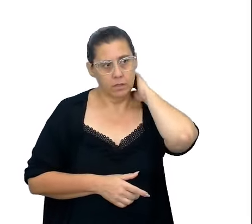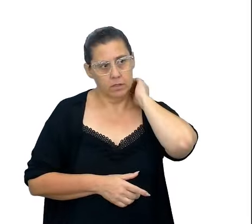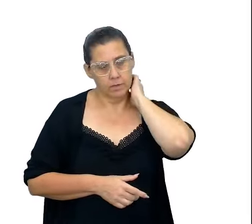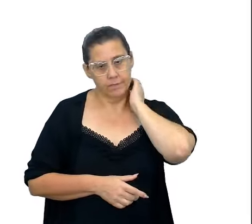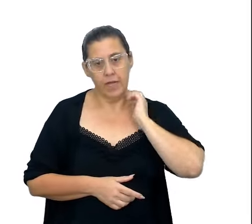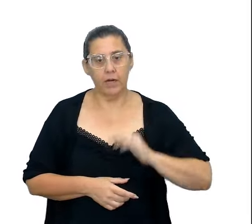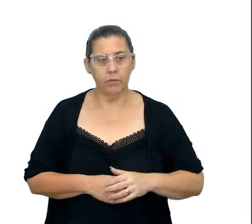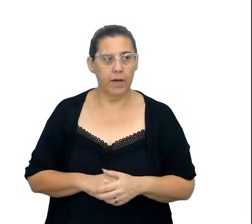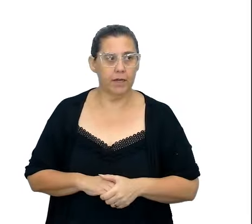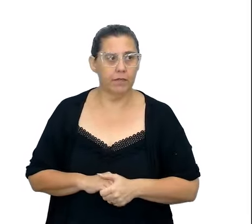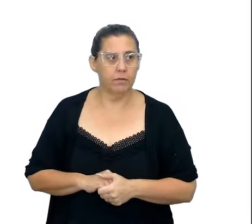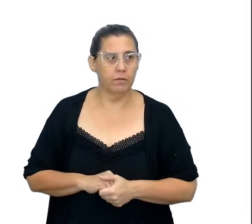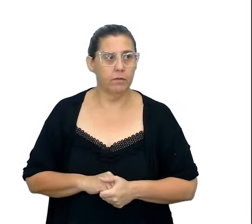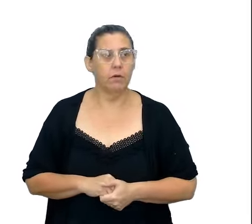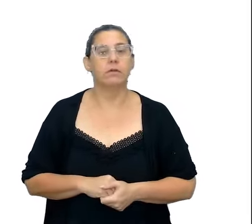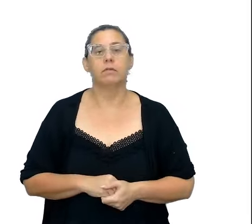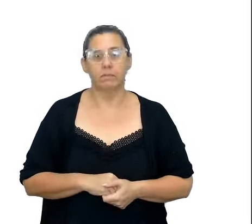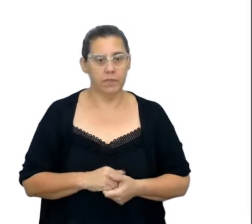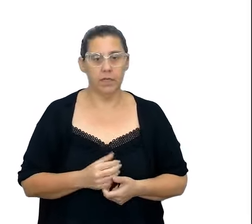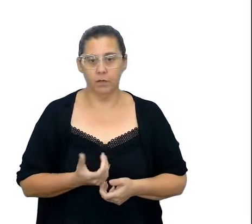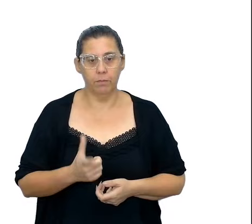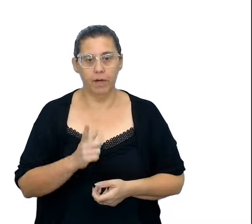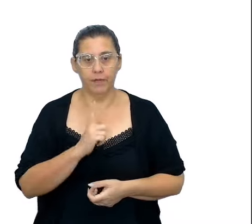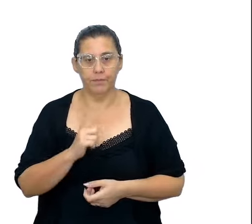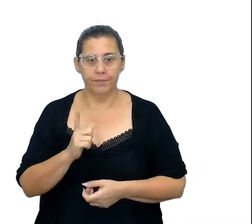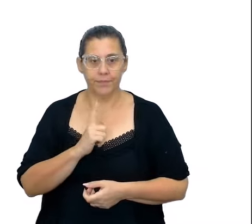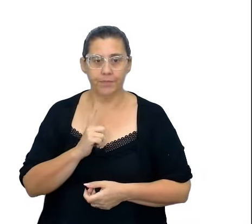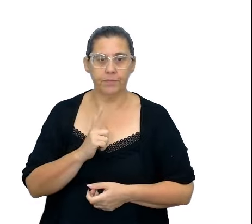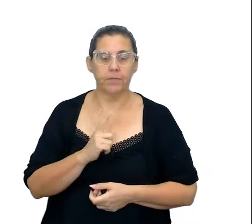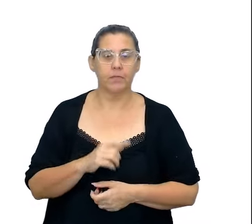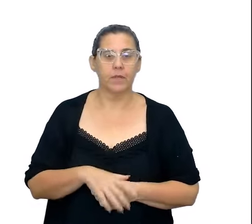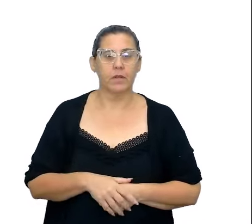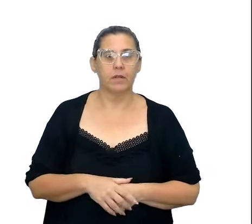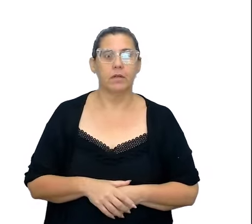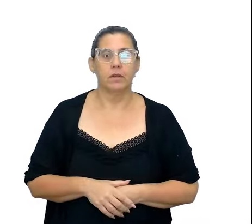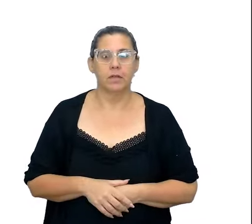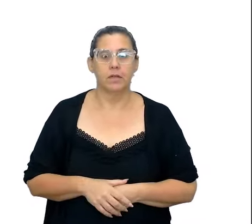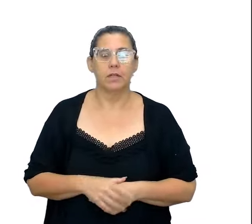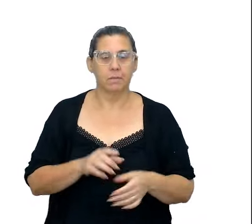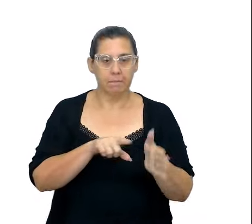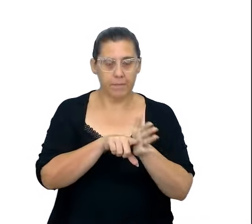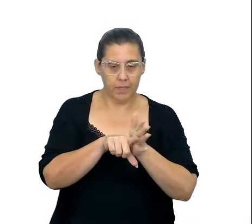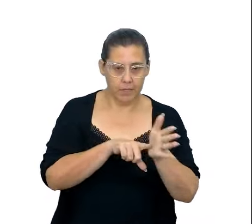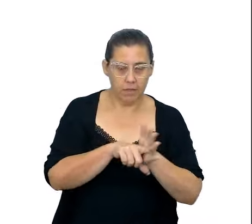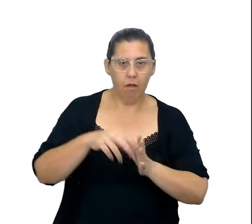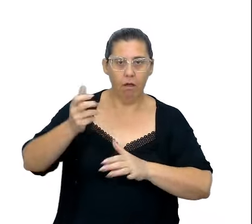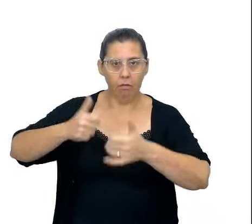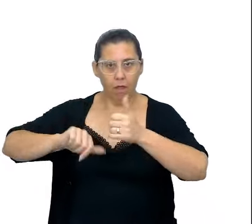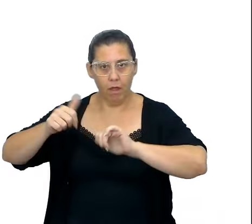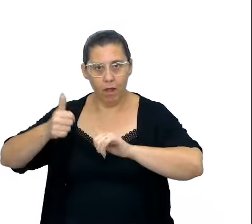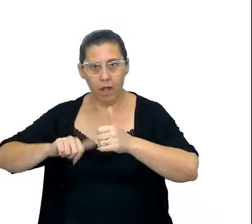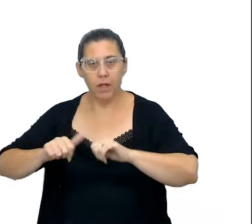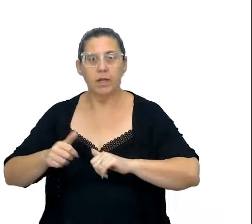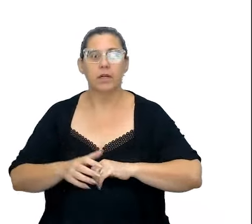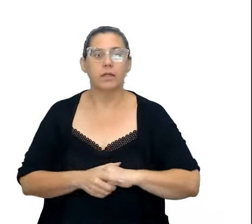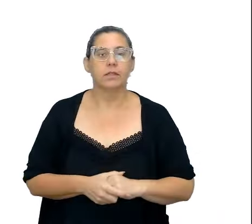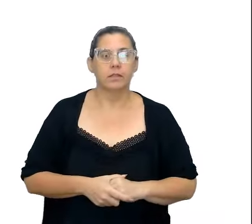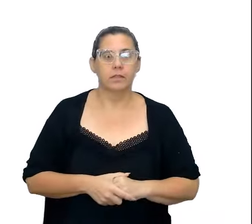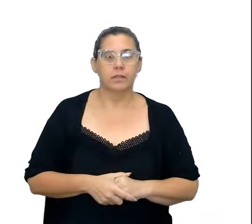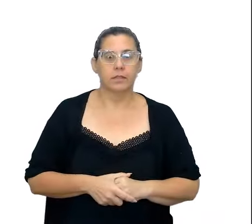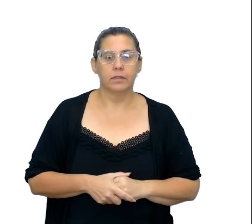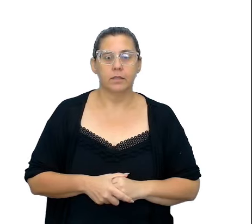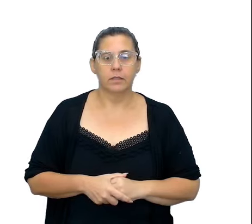observar o respeito pelo prazo, verificar o compromisso com as pesquisas, analisar o protótipo